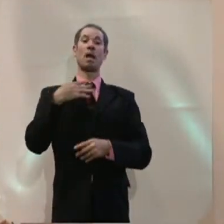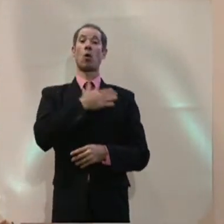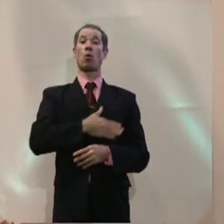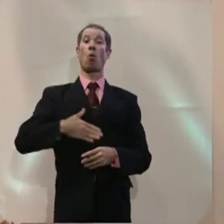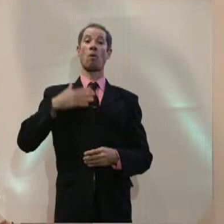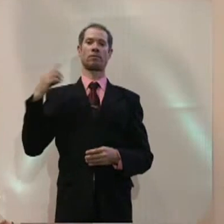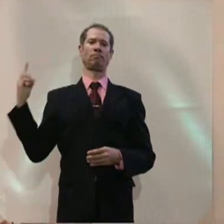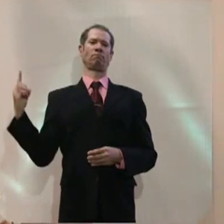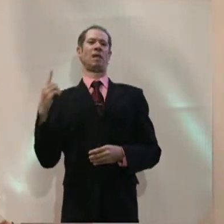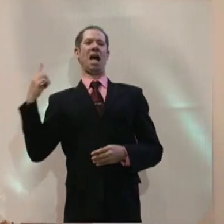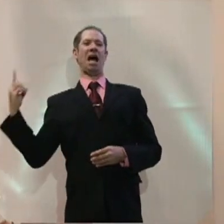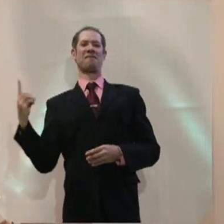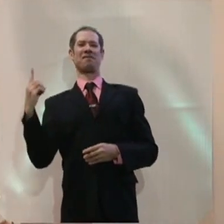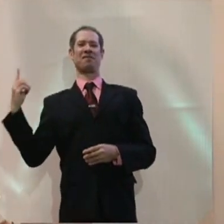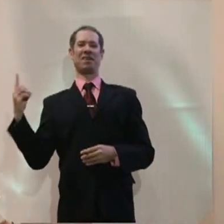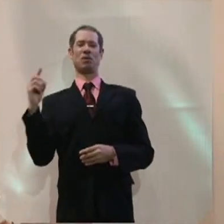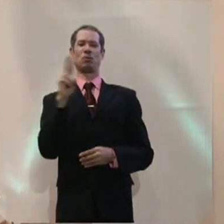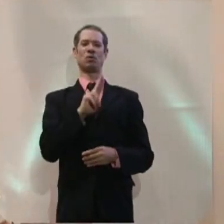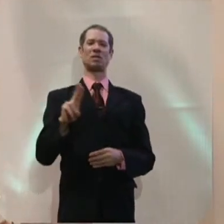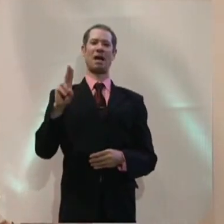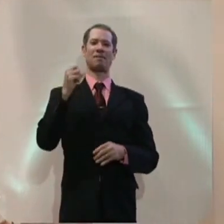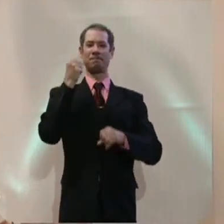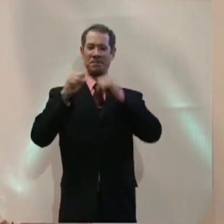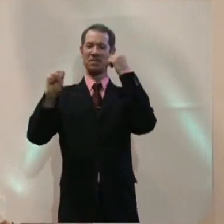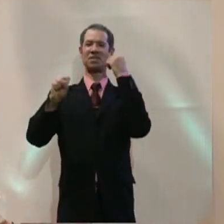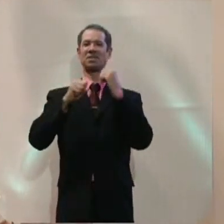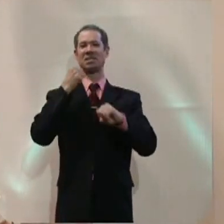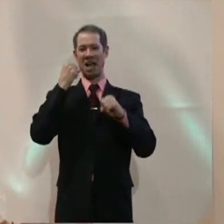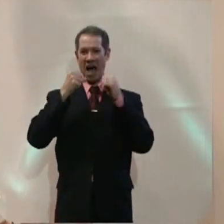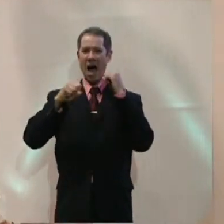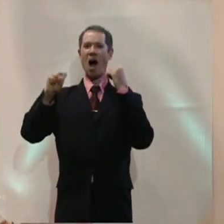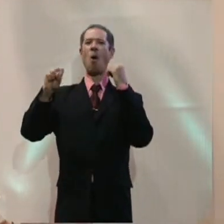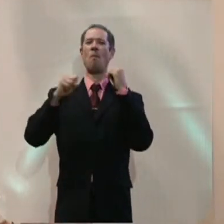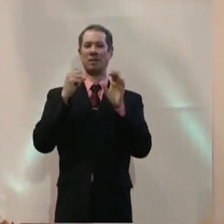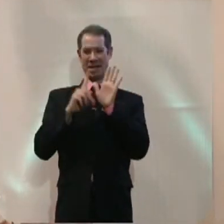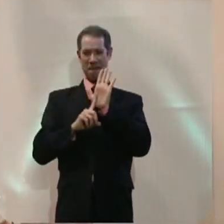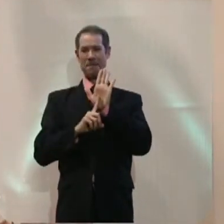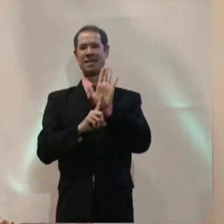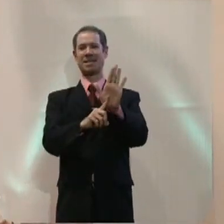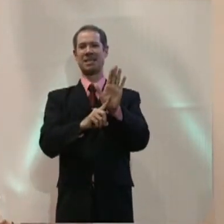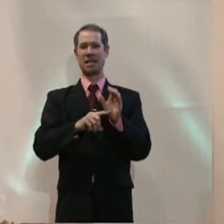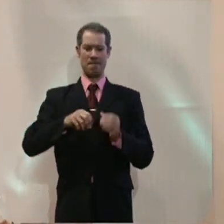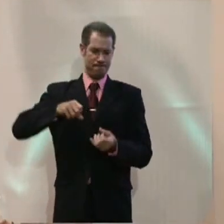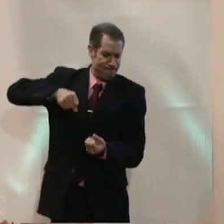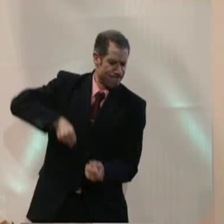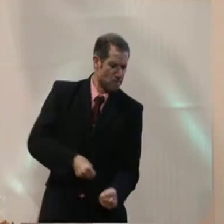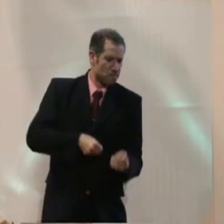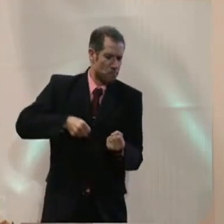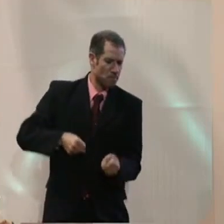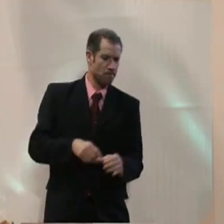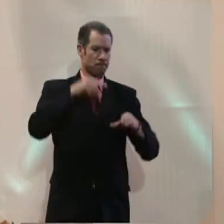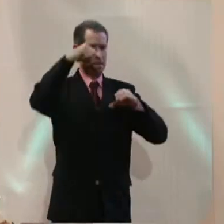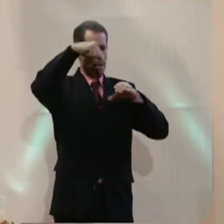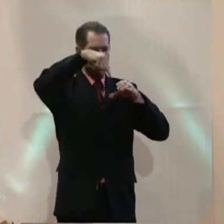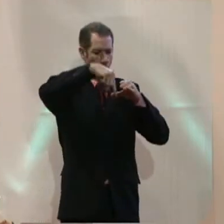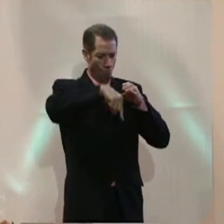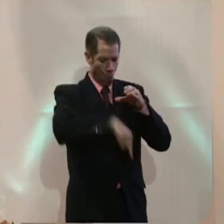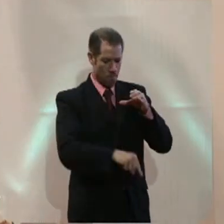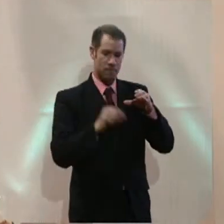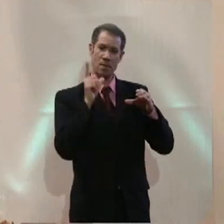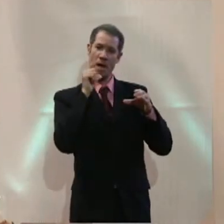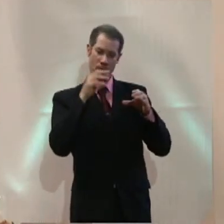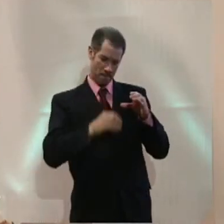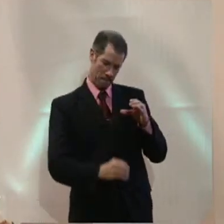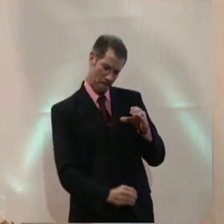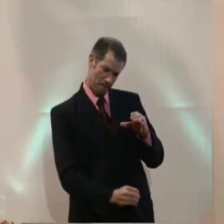que Davi usava nos seus salmos para representar este cavar no poço e reencontrar essa